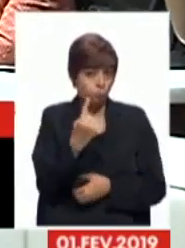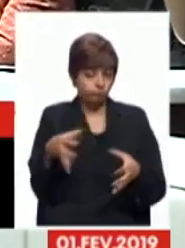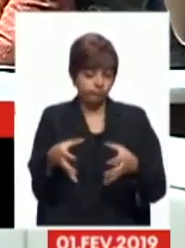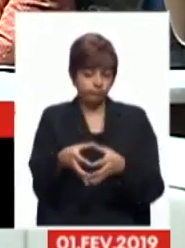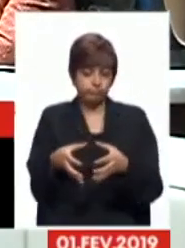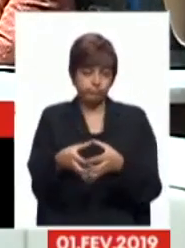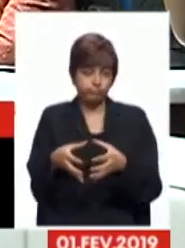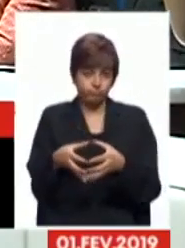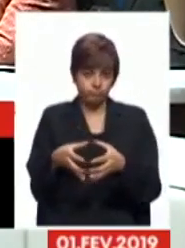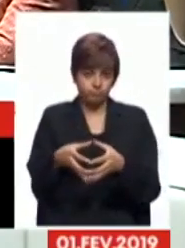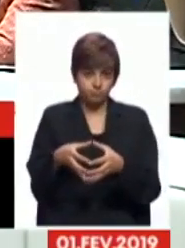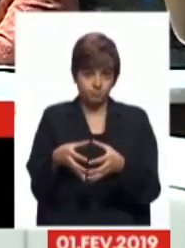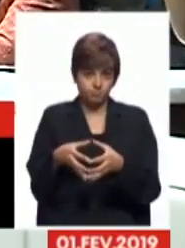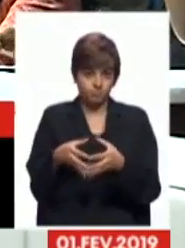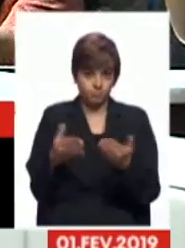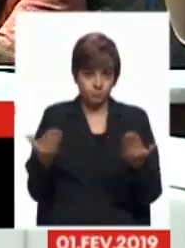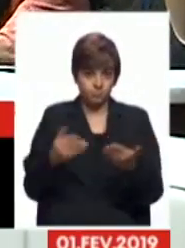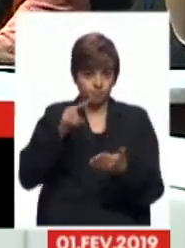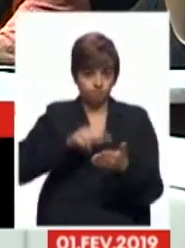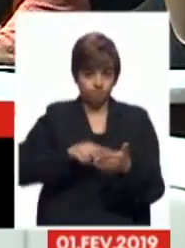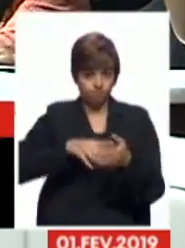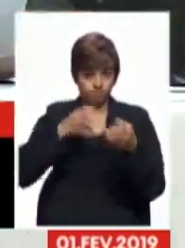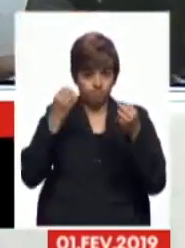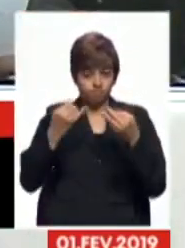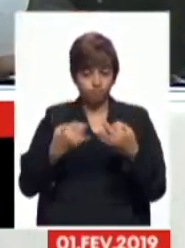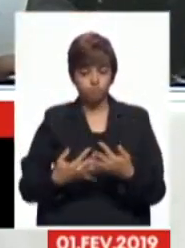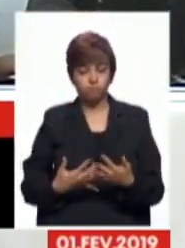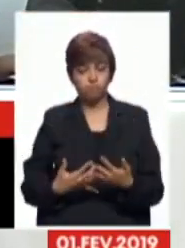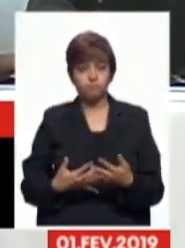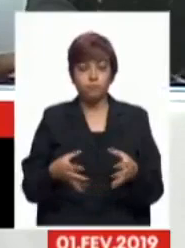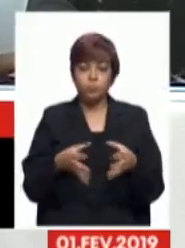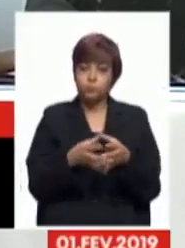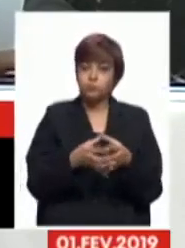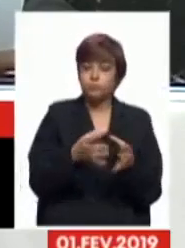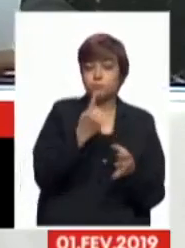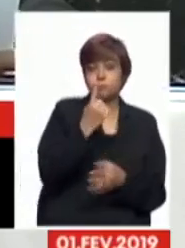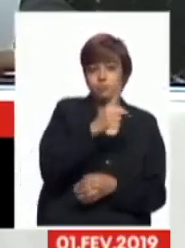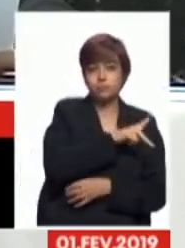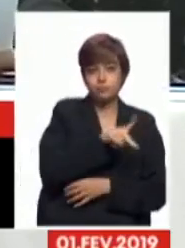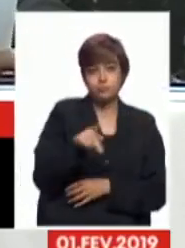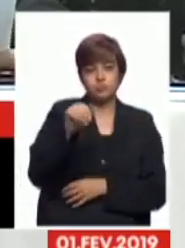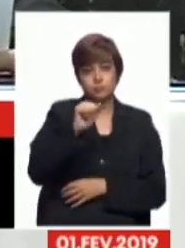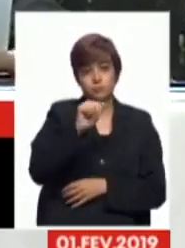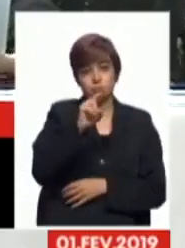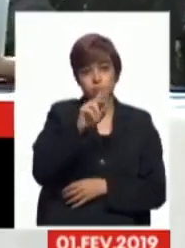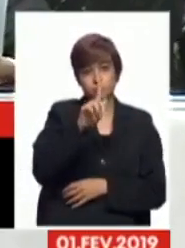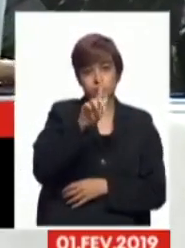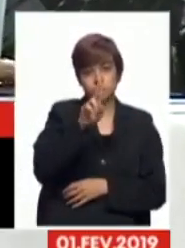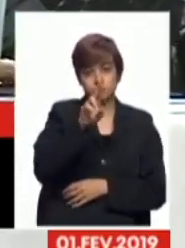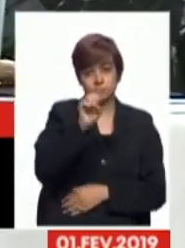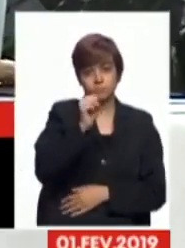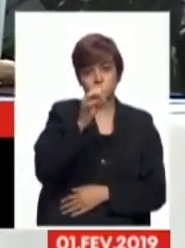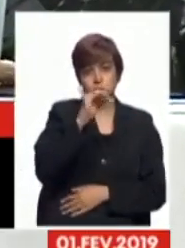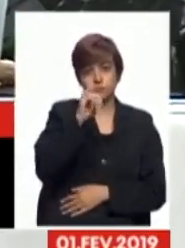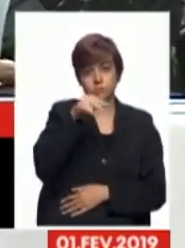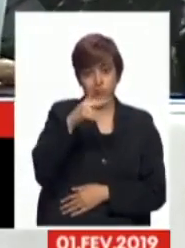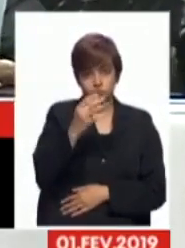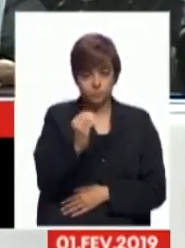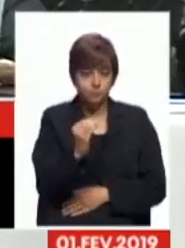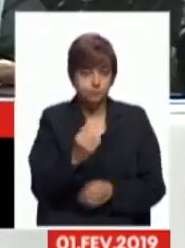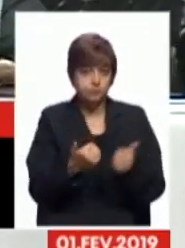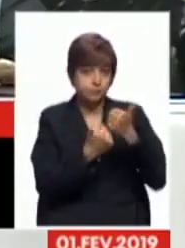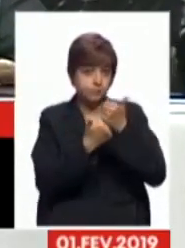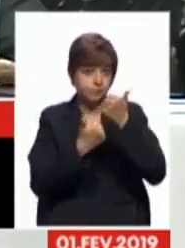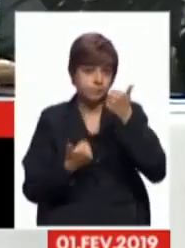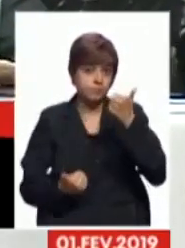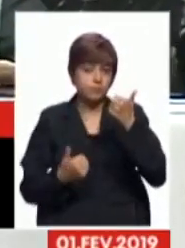é a seguinte chapa que passo a ler. Chapa 1, presidente Agostinho Patrus, primeiro vice-presidente Antônio Carlos